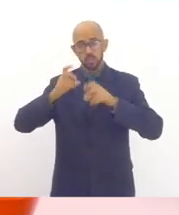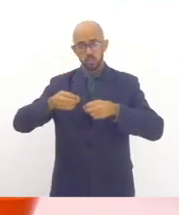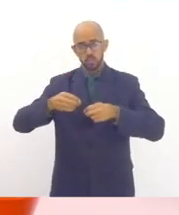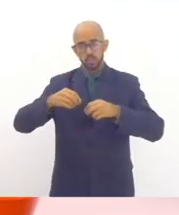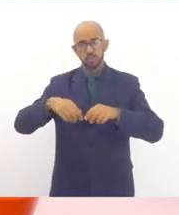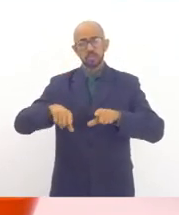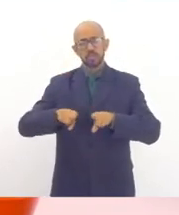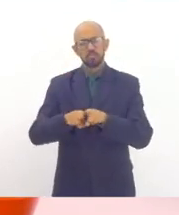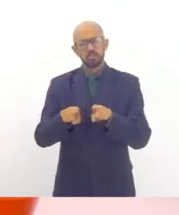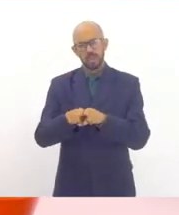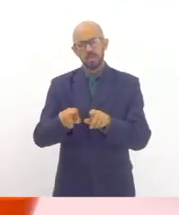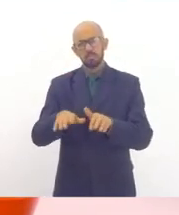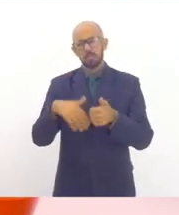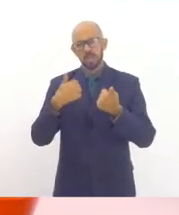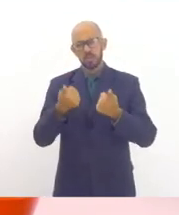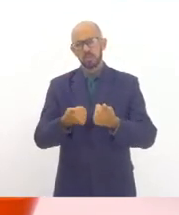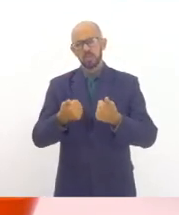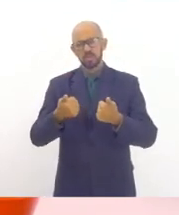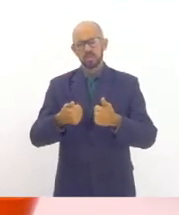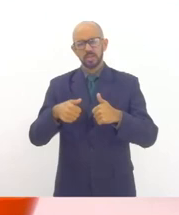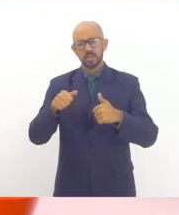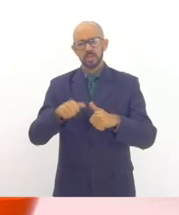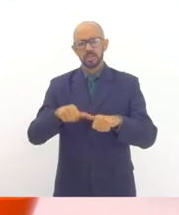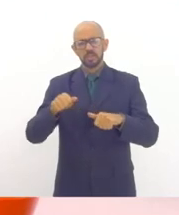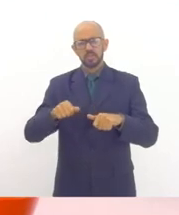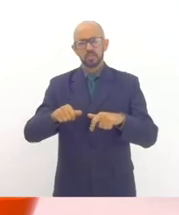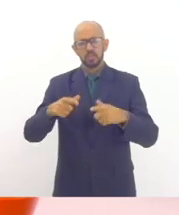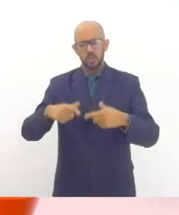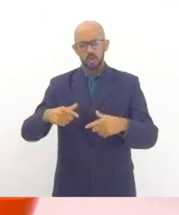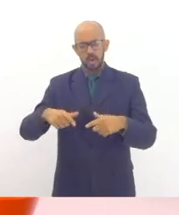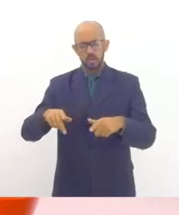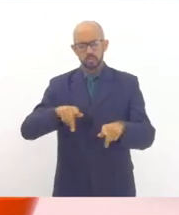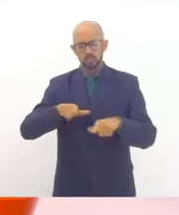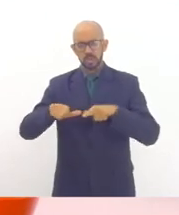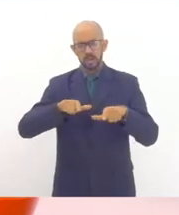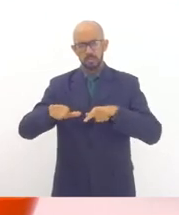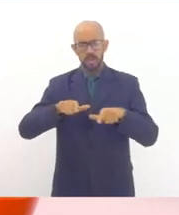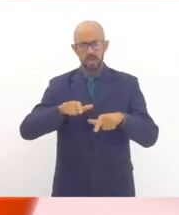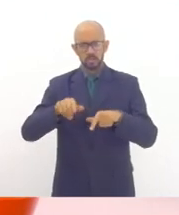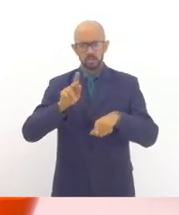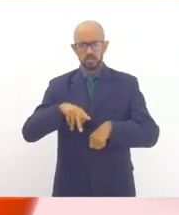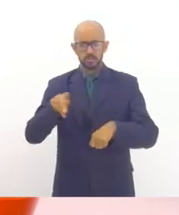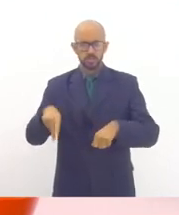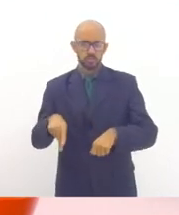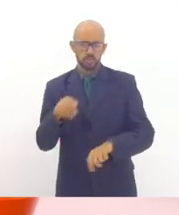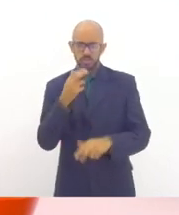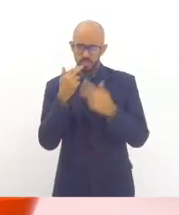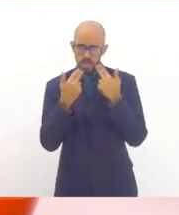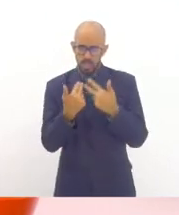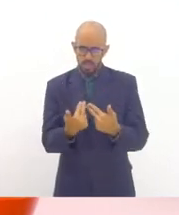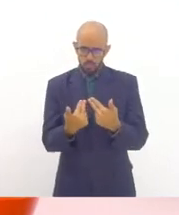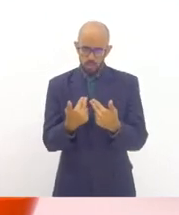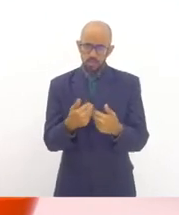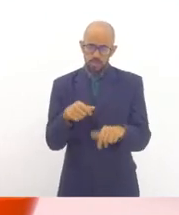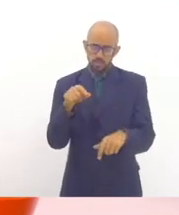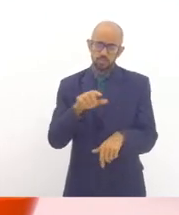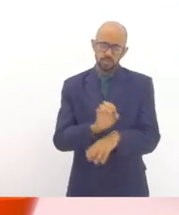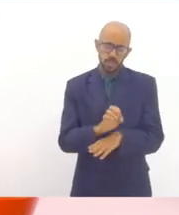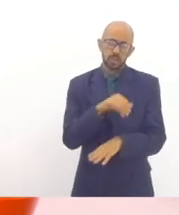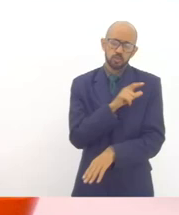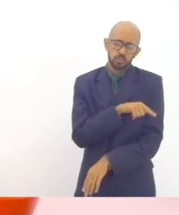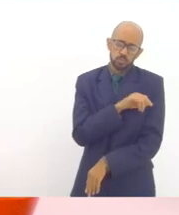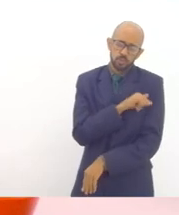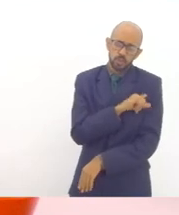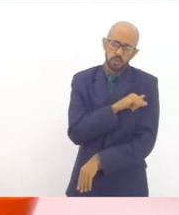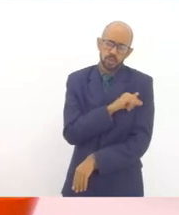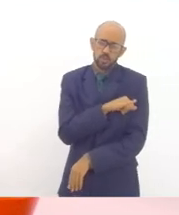das condições de trabalho dos professores e professoras de línguas do Estado do Rio de Janeiro, em nome do